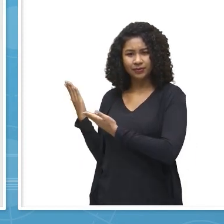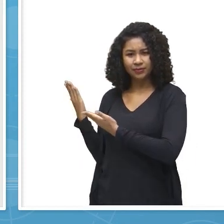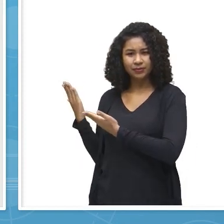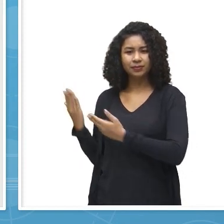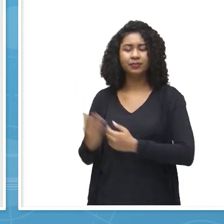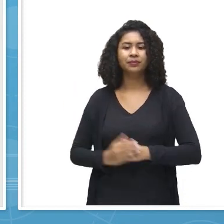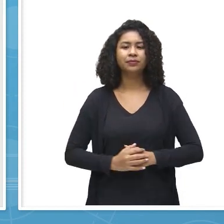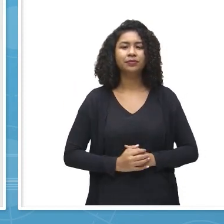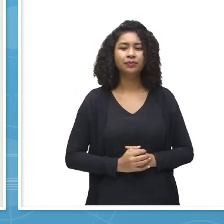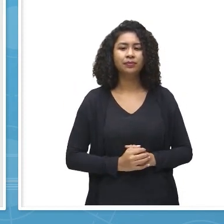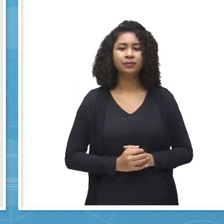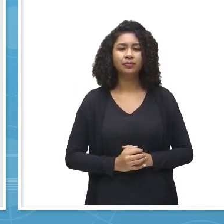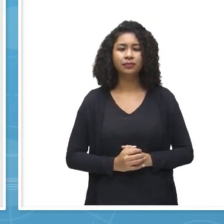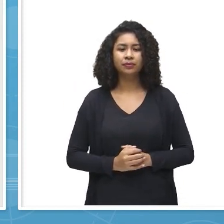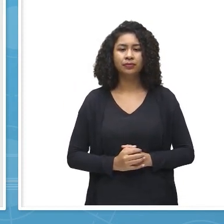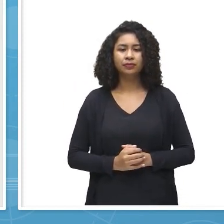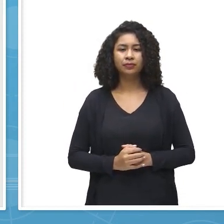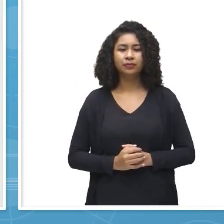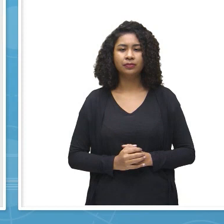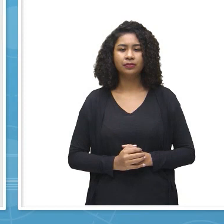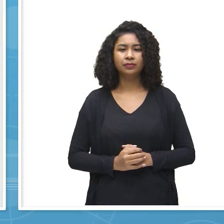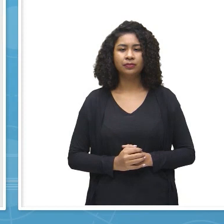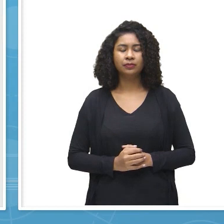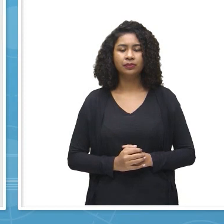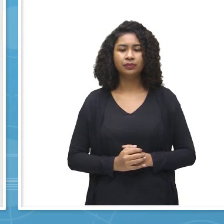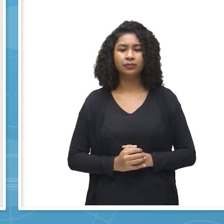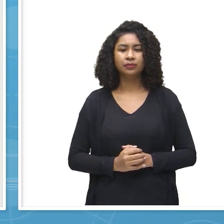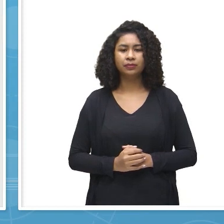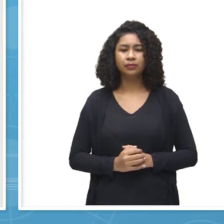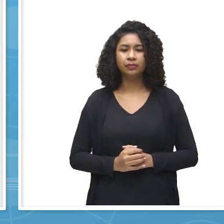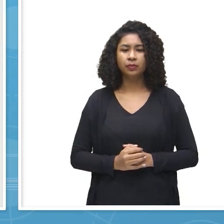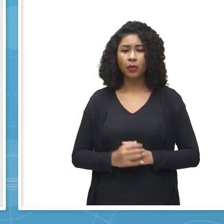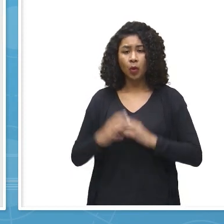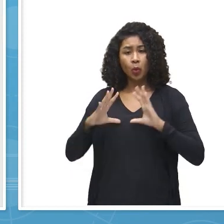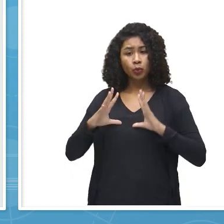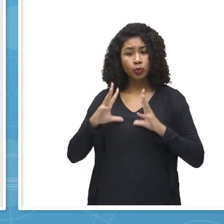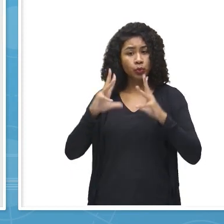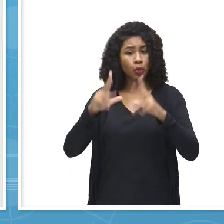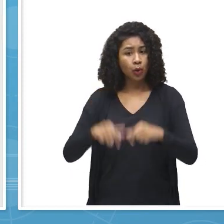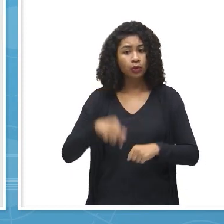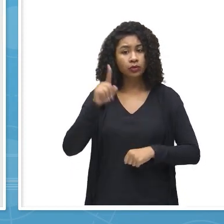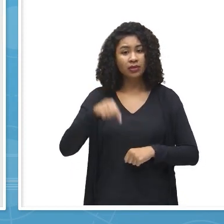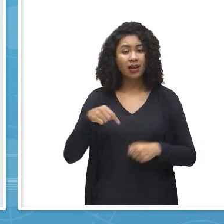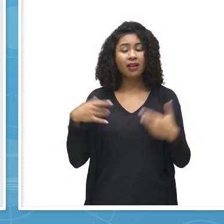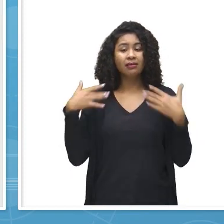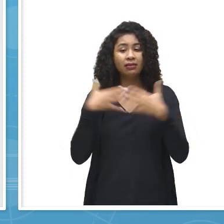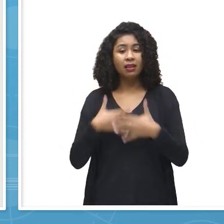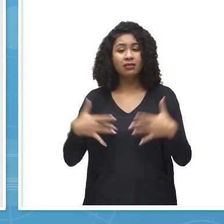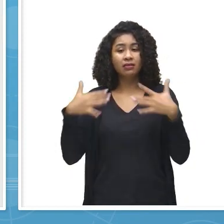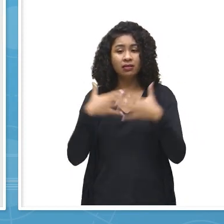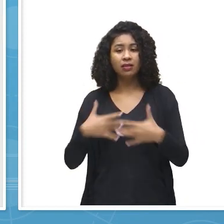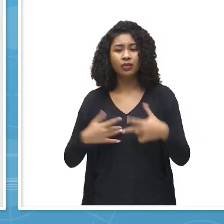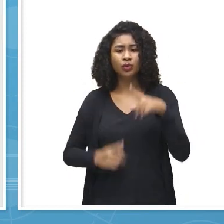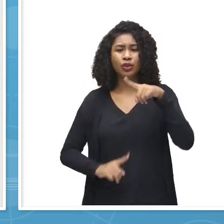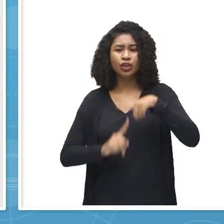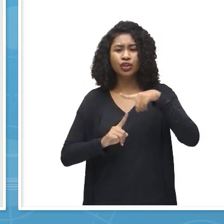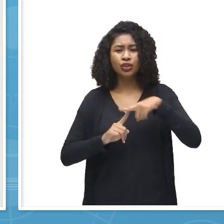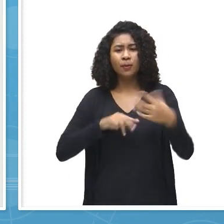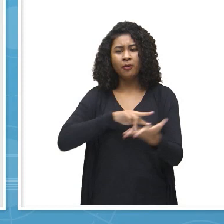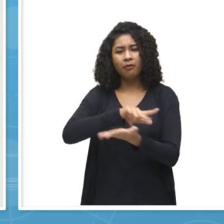ósseo, cartilaginoso, frouxo, denso e sanguíneo, todos eles são tipos de tecido conjuntivo,